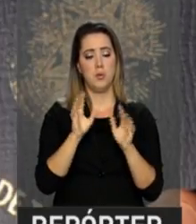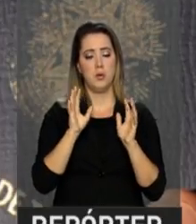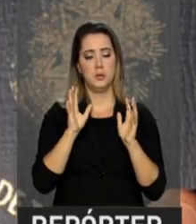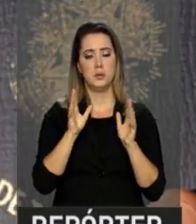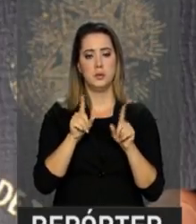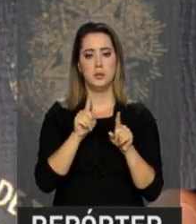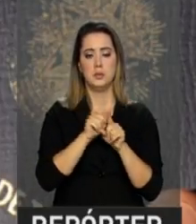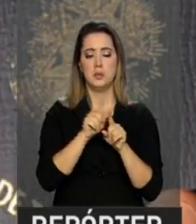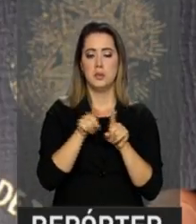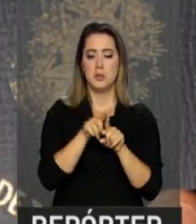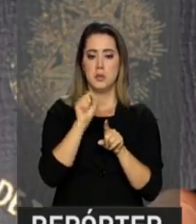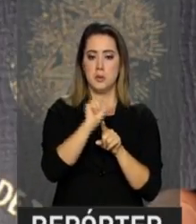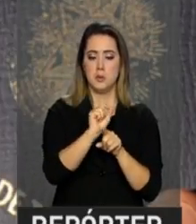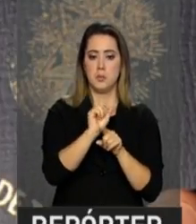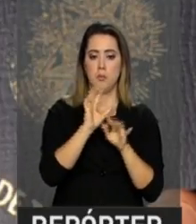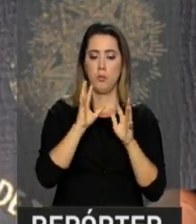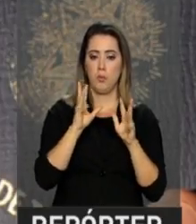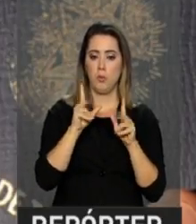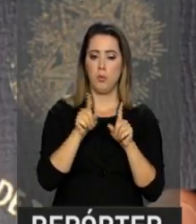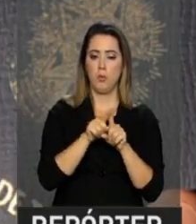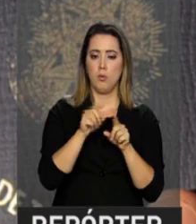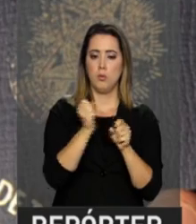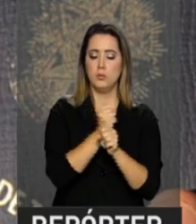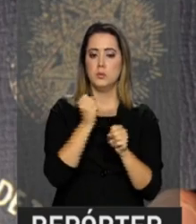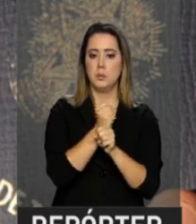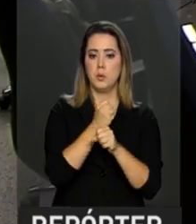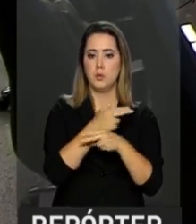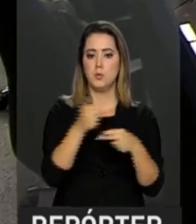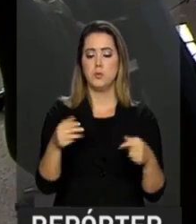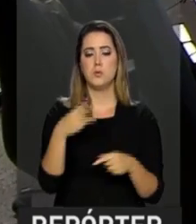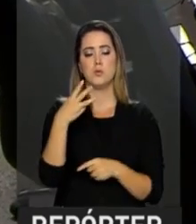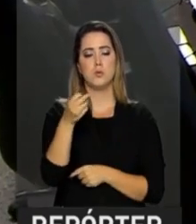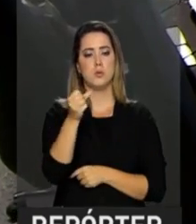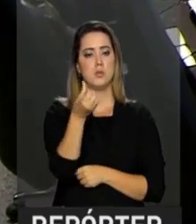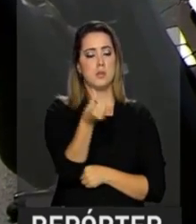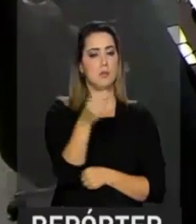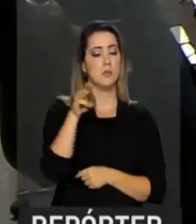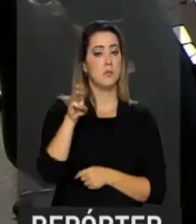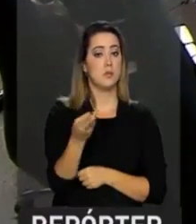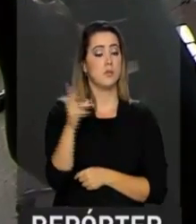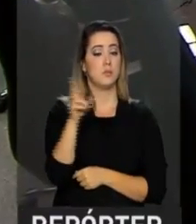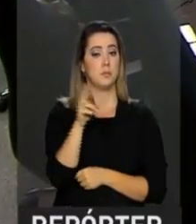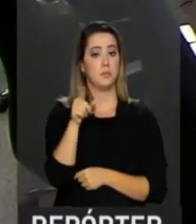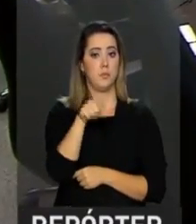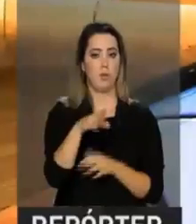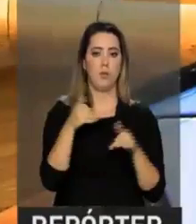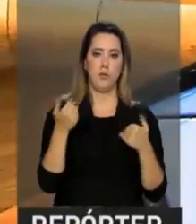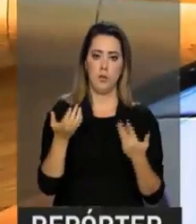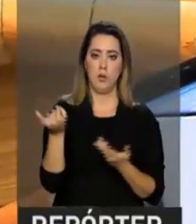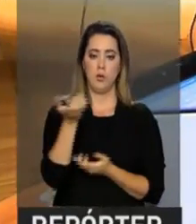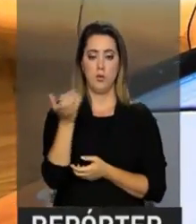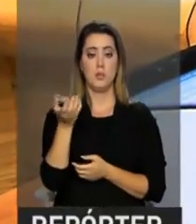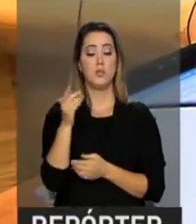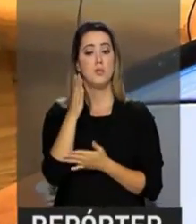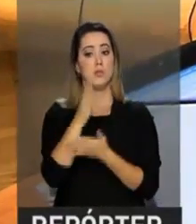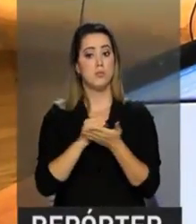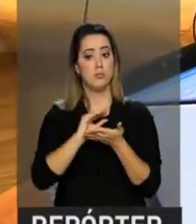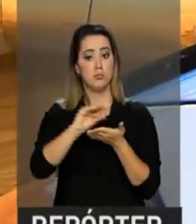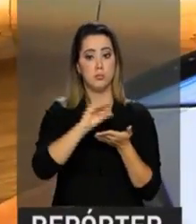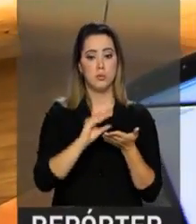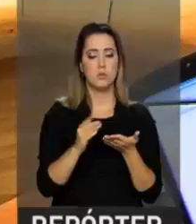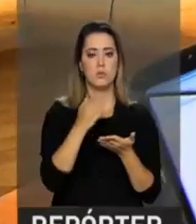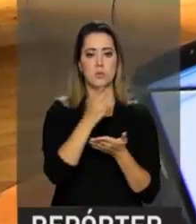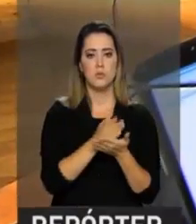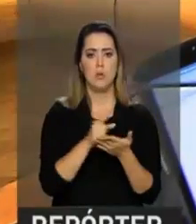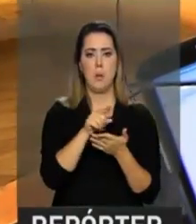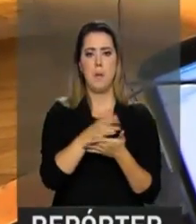e infraestrutura, pouco mais de 386 milhões. O governo resolveu dividir ao meio os rendimentos do fundo com o